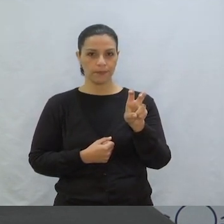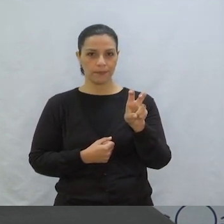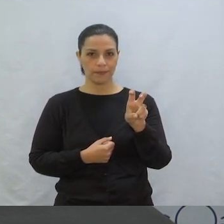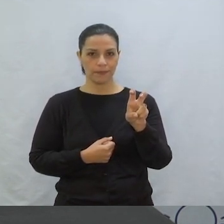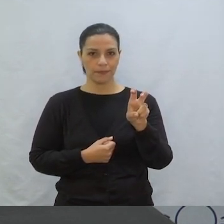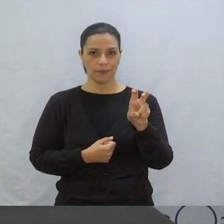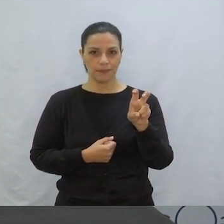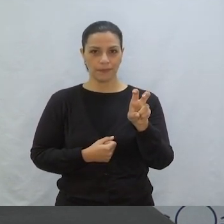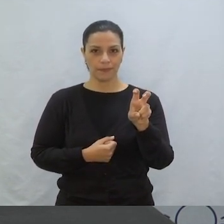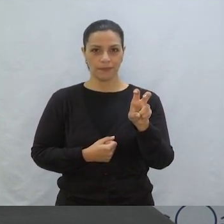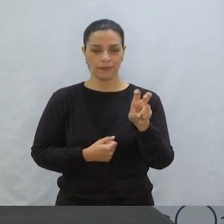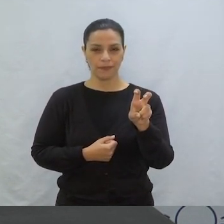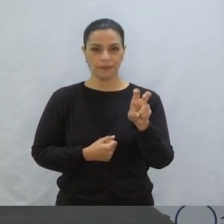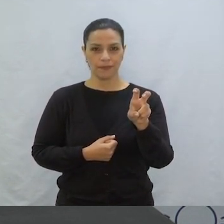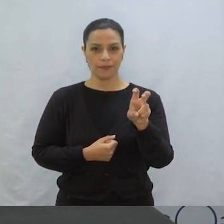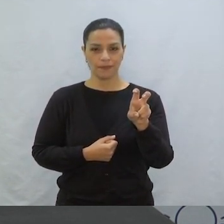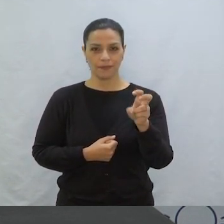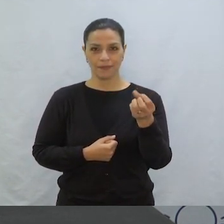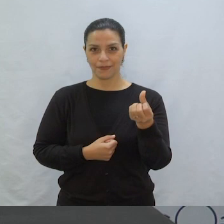5,